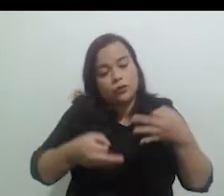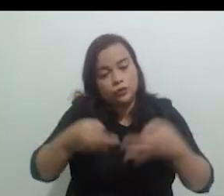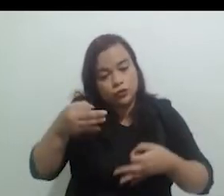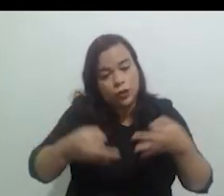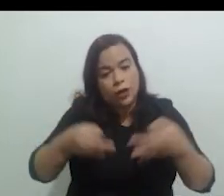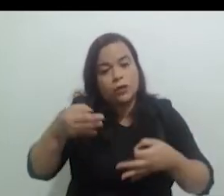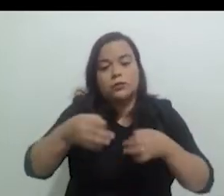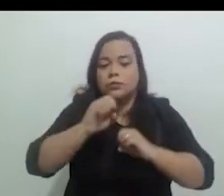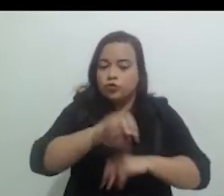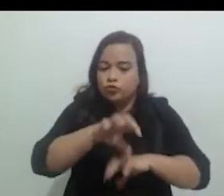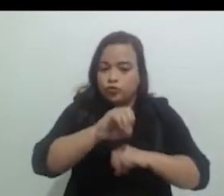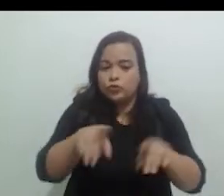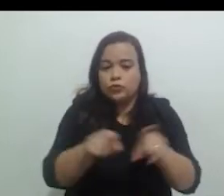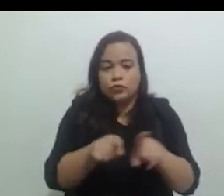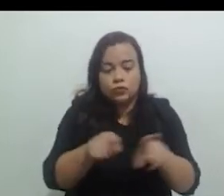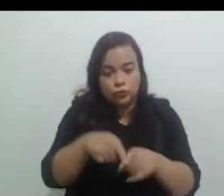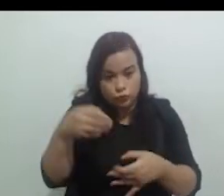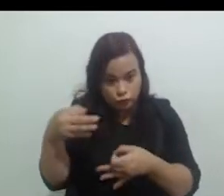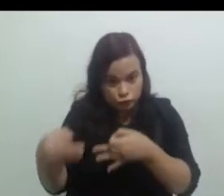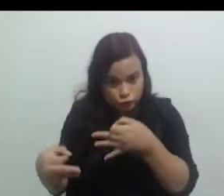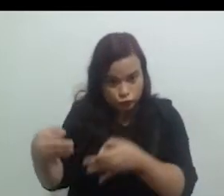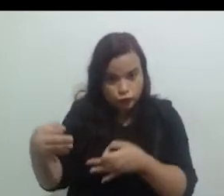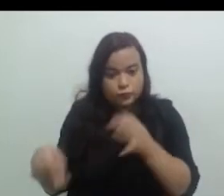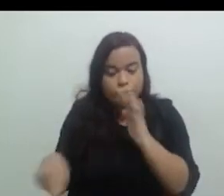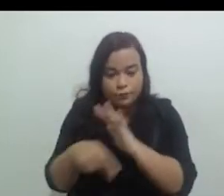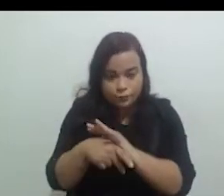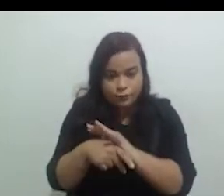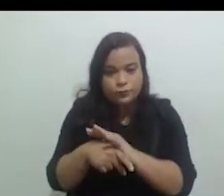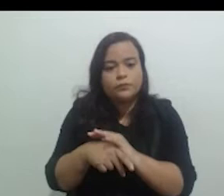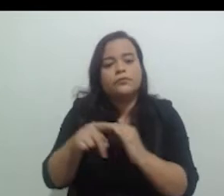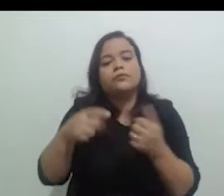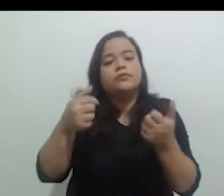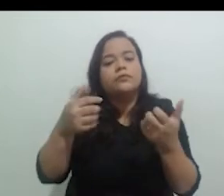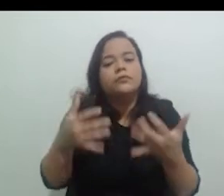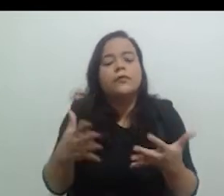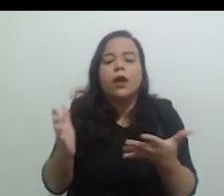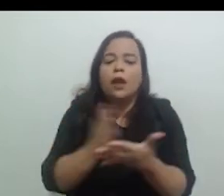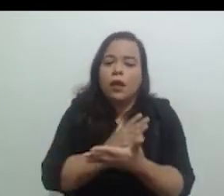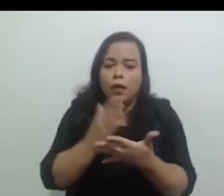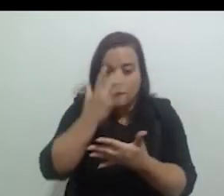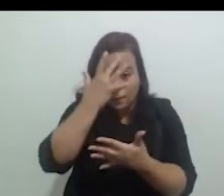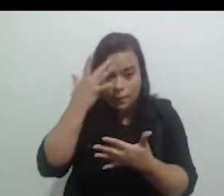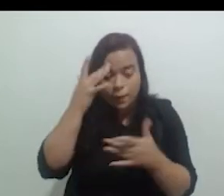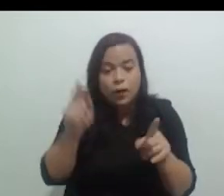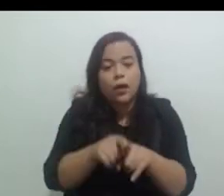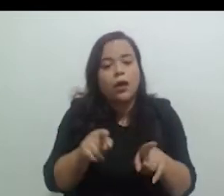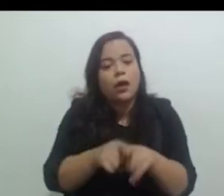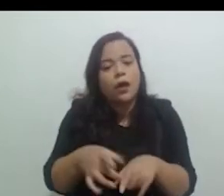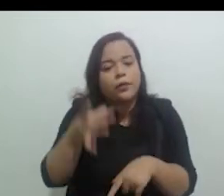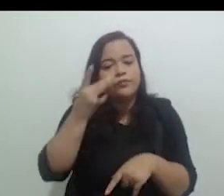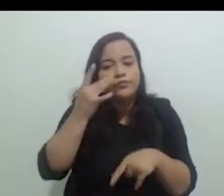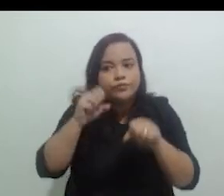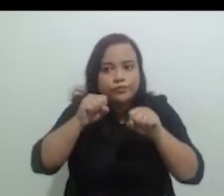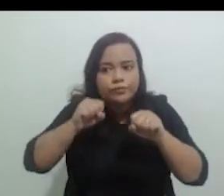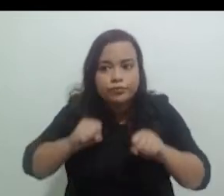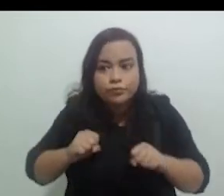com a oitiva dos requerentes, de alguns confinantes e das testemunhas, todos foram uníssonos em confirmar